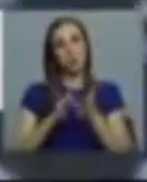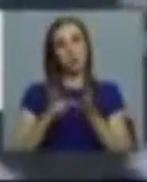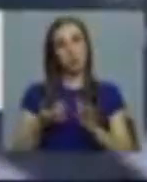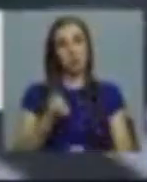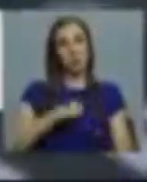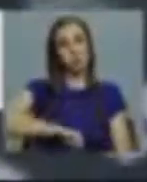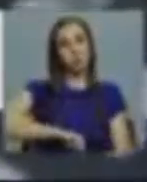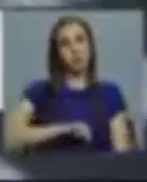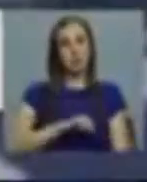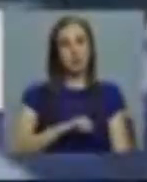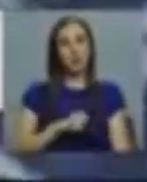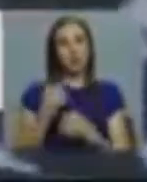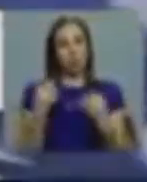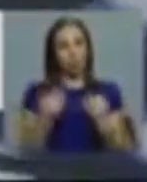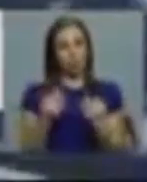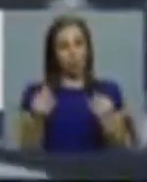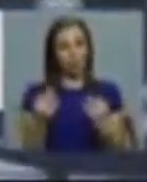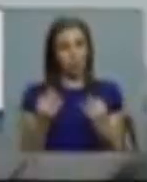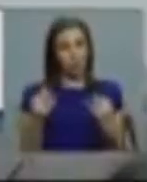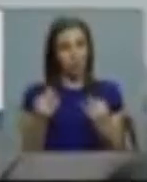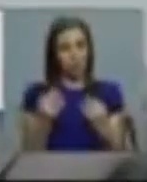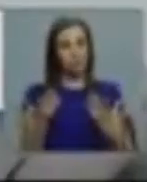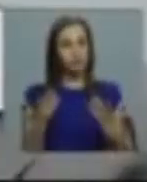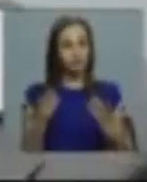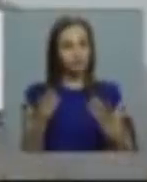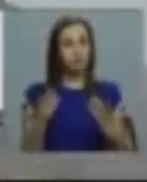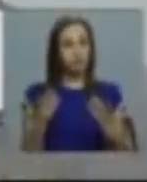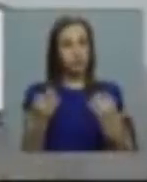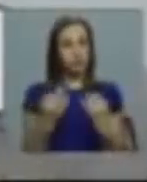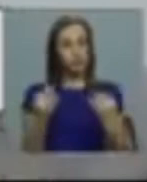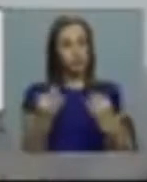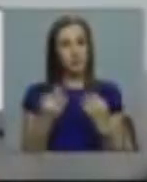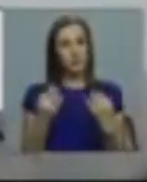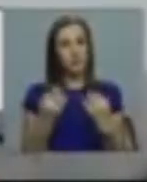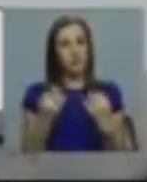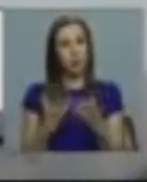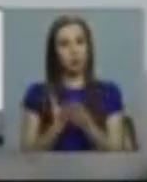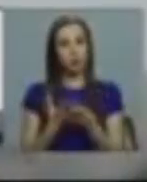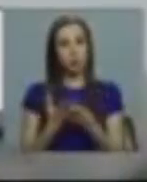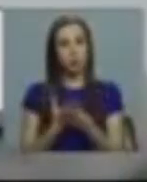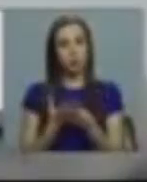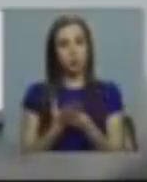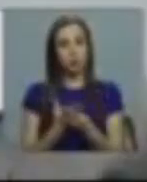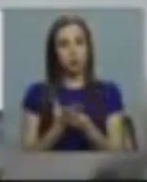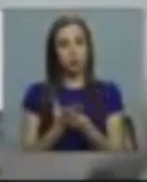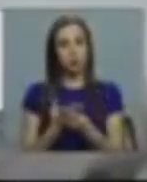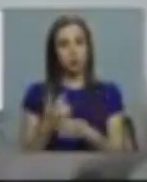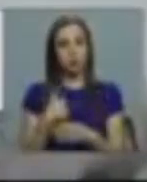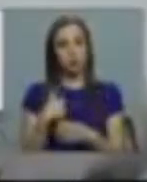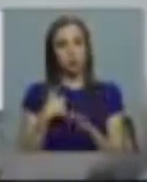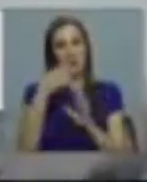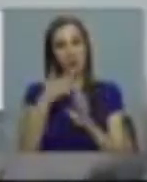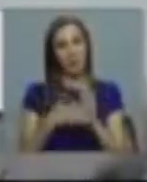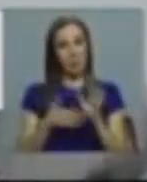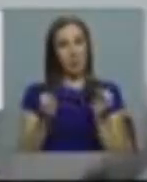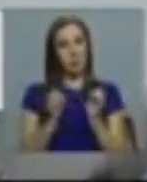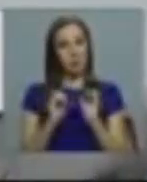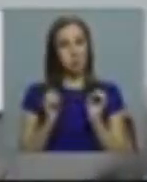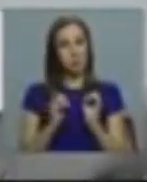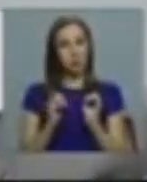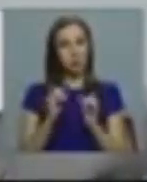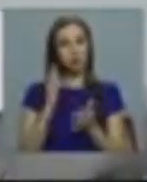brasileira. Sem dúvida, sem dúvida alguma. E processo para mim não tem capa. Processo para mim